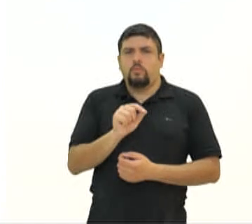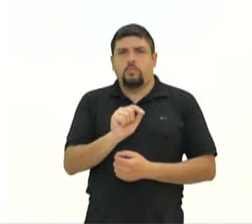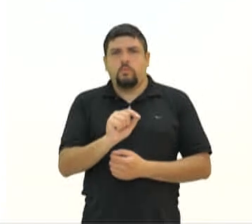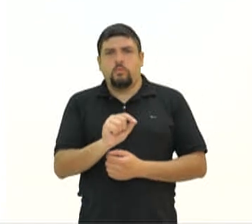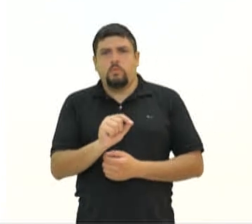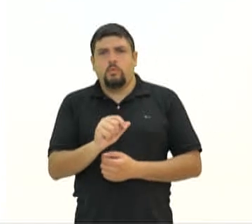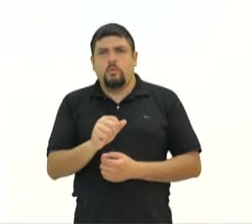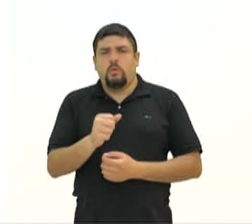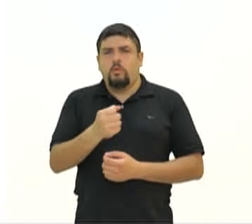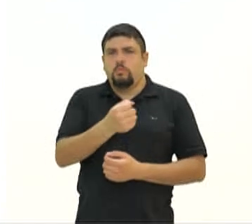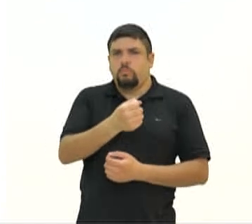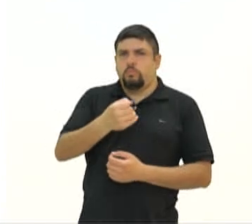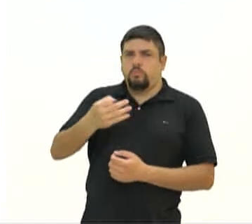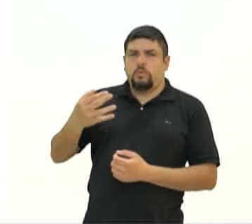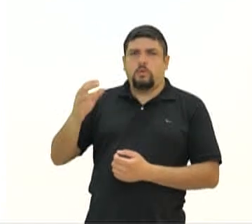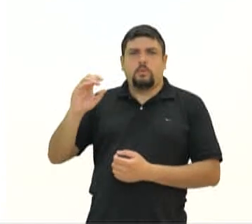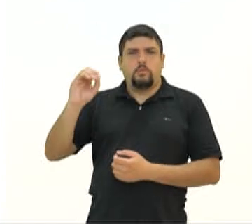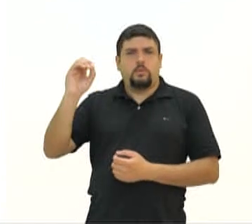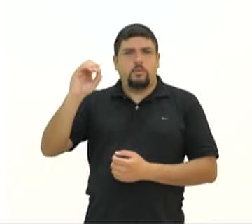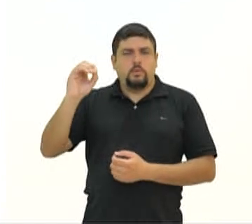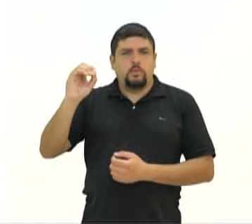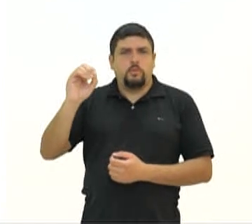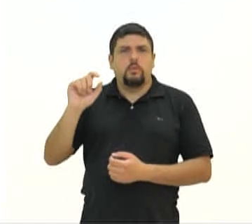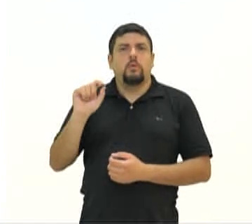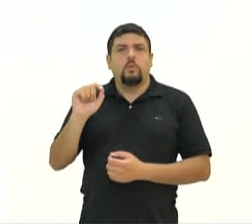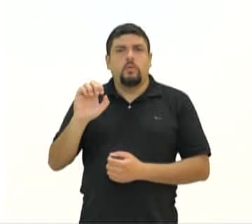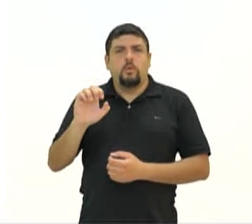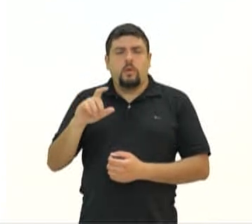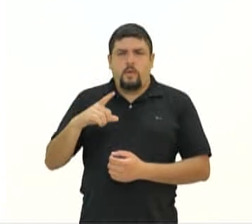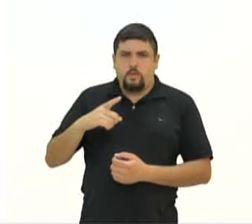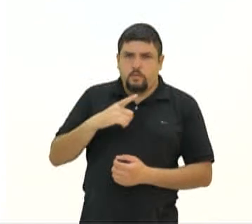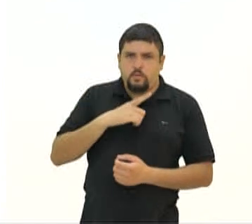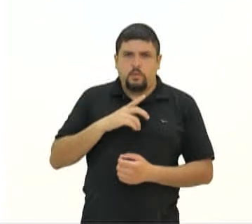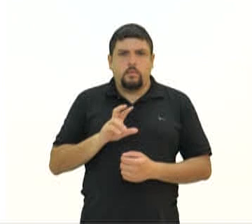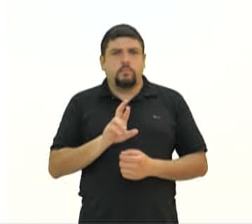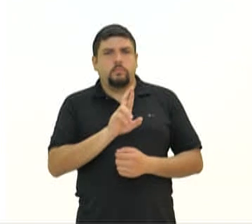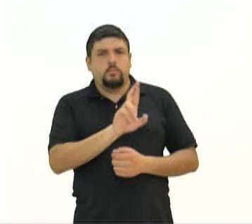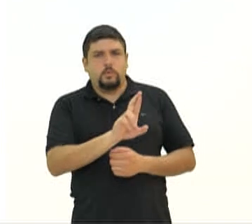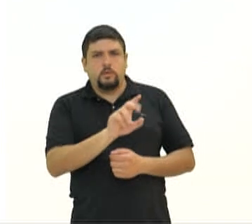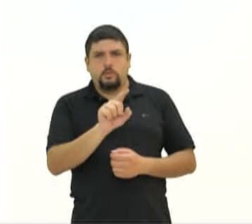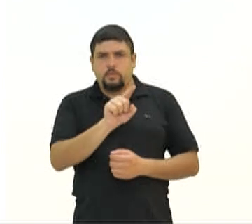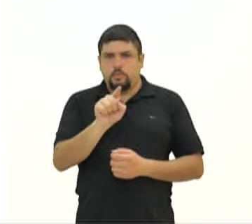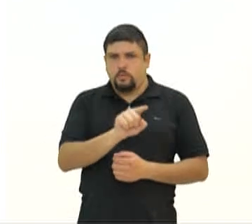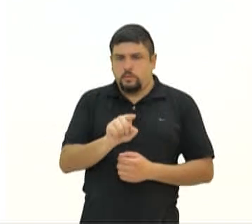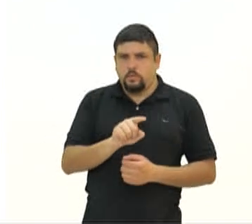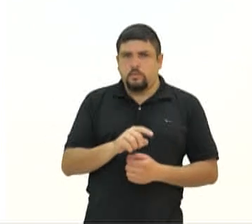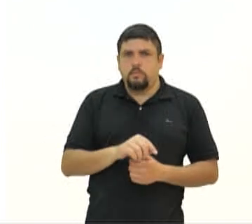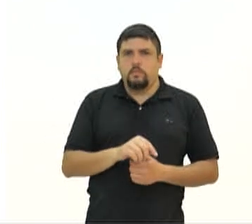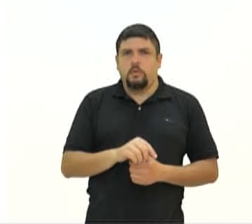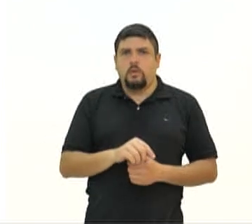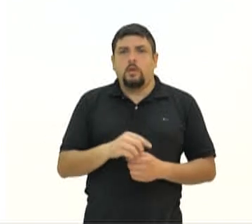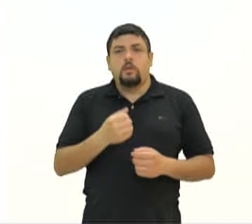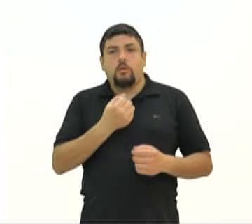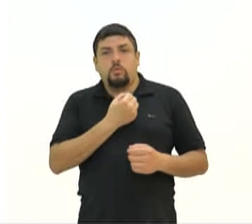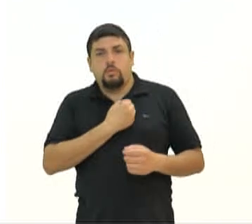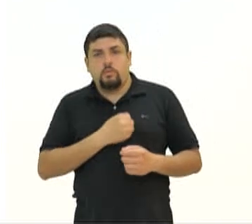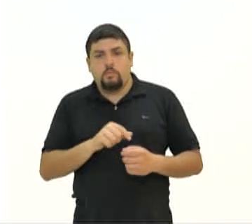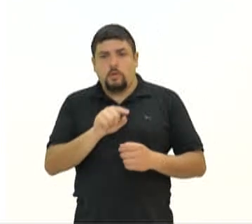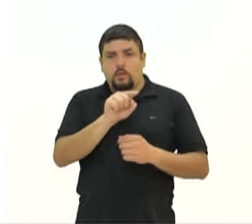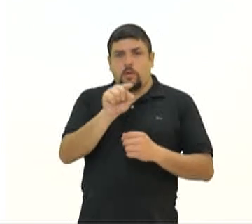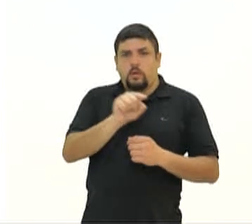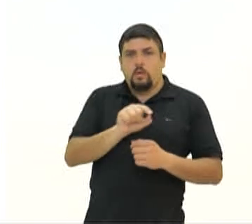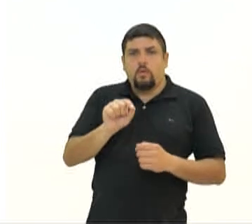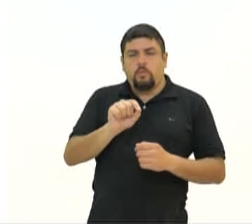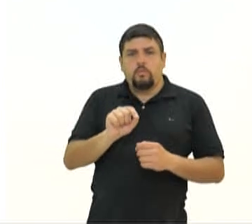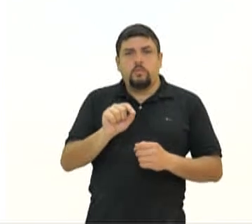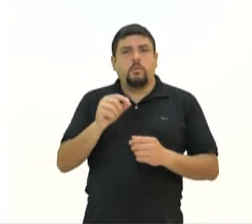grau n maior ou igual a 1 possui pelo menos uma raiz complexa e o número de raiz é igual ao grau do polinômio. Então, um polinômio de grau